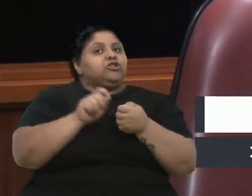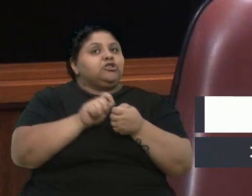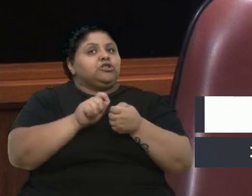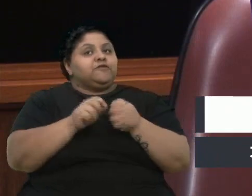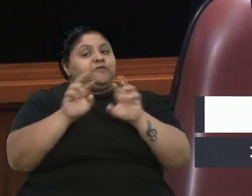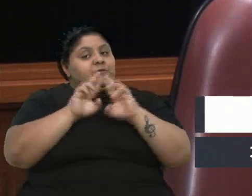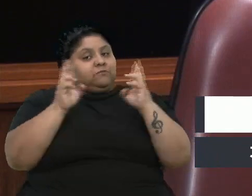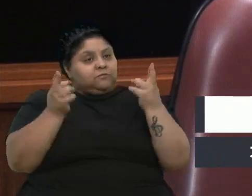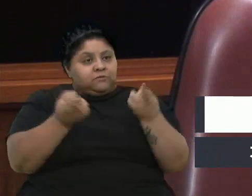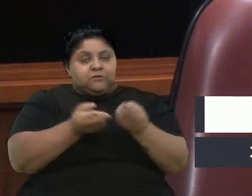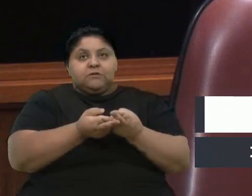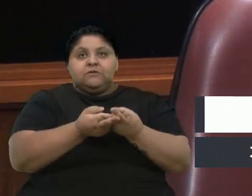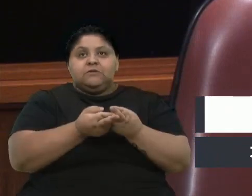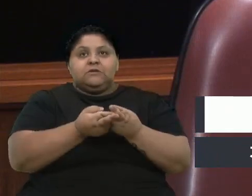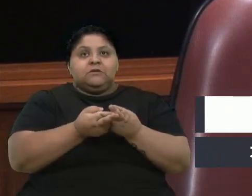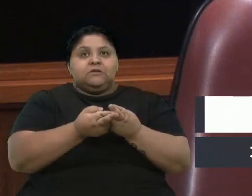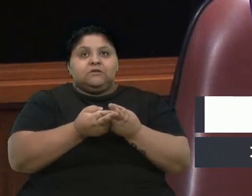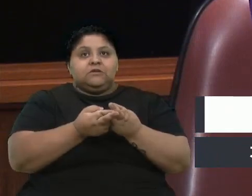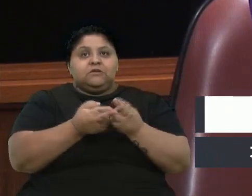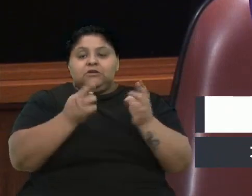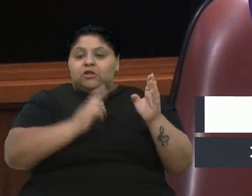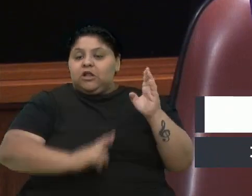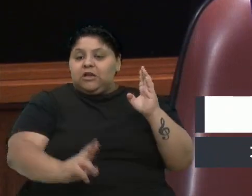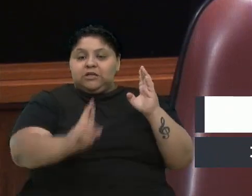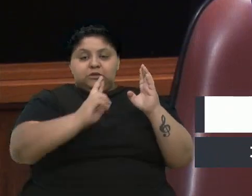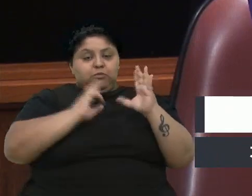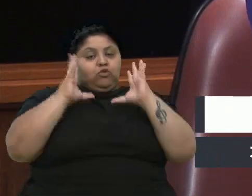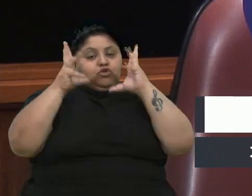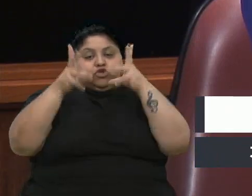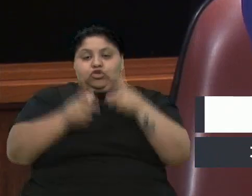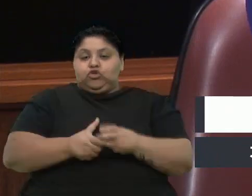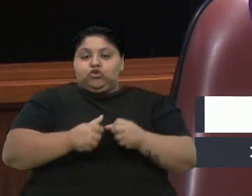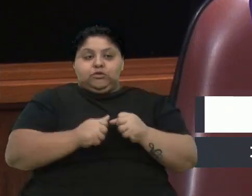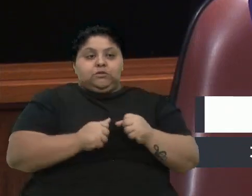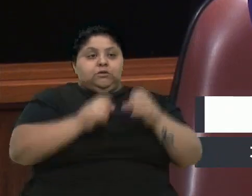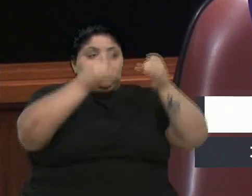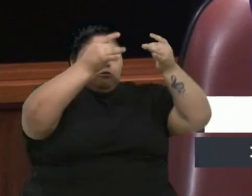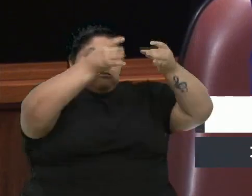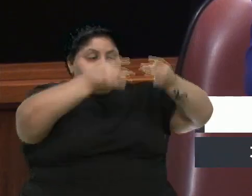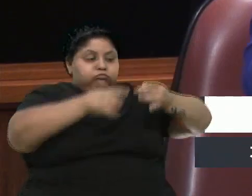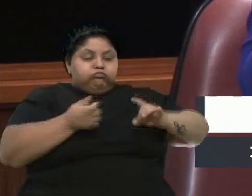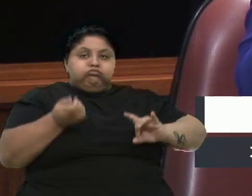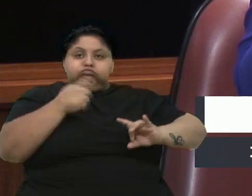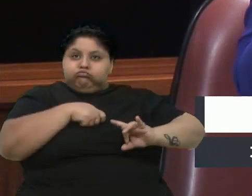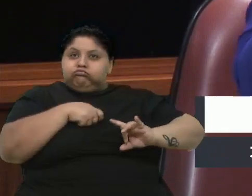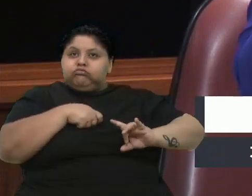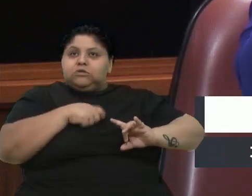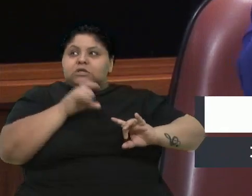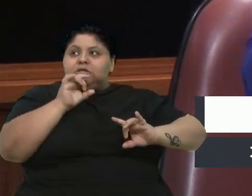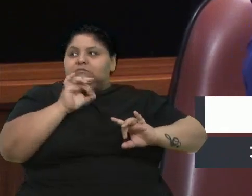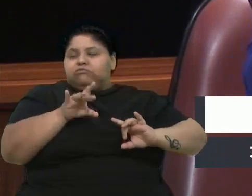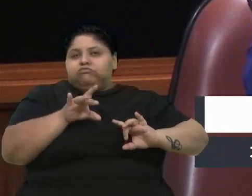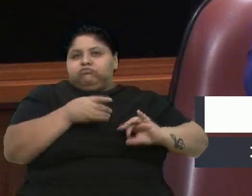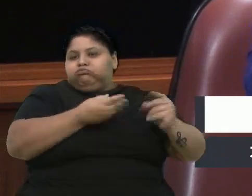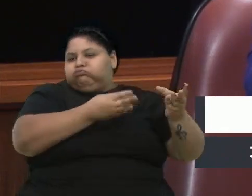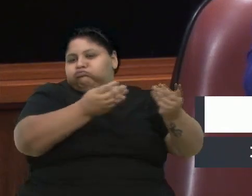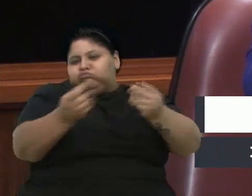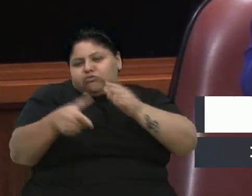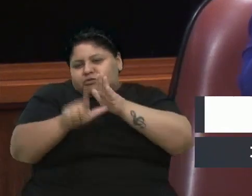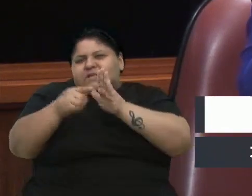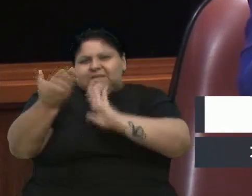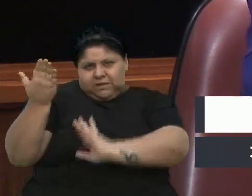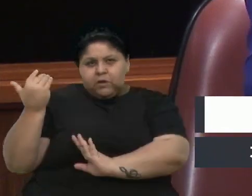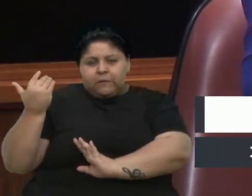ele e não nos é dado toda a explicação necessária, porque, inclusive, são coisas muito